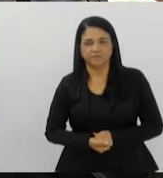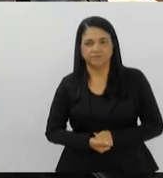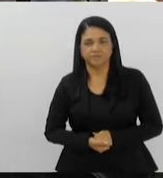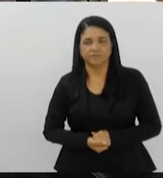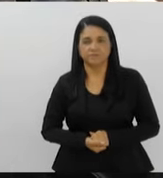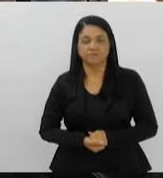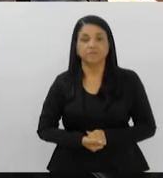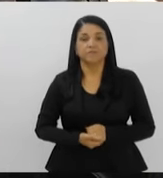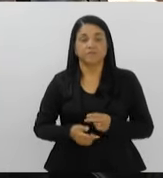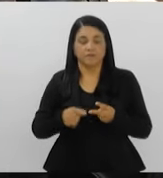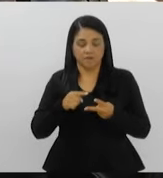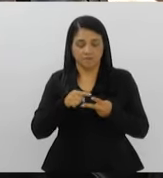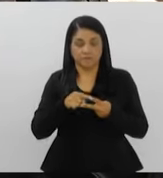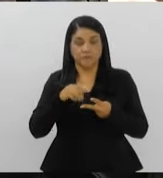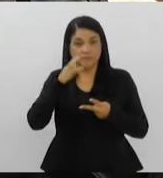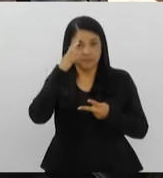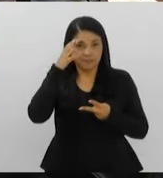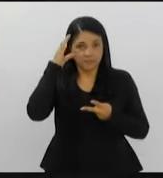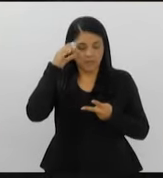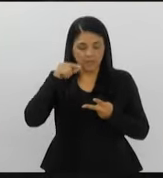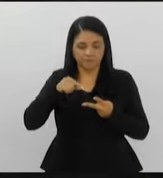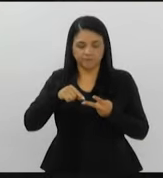Célia e Marta. A e C.